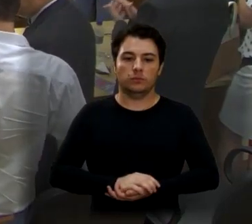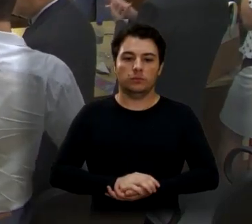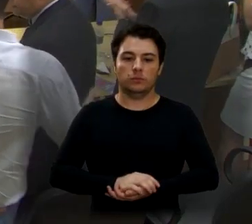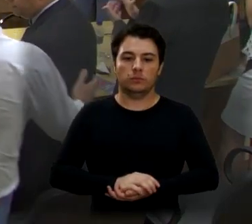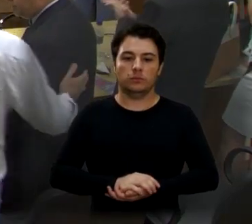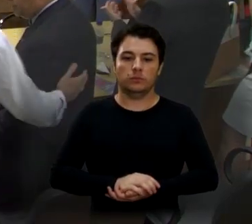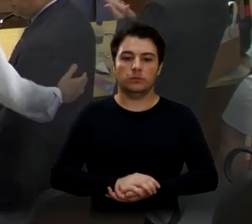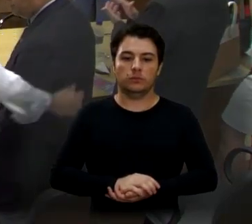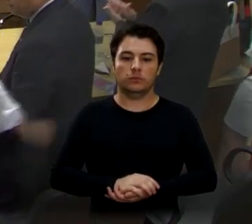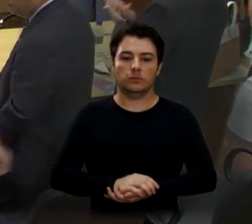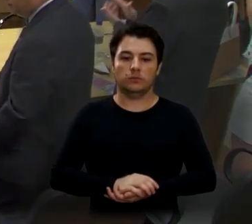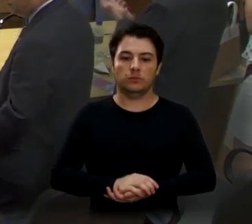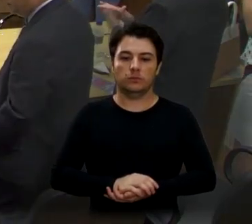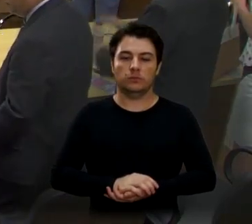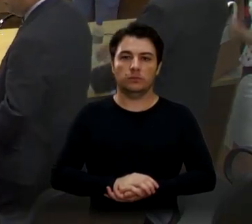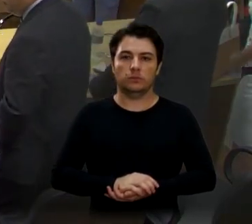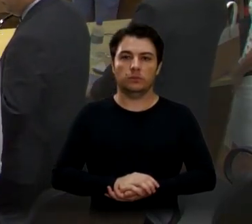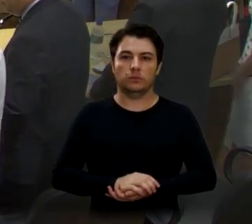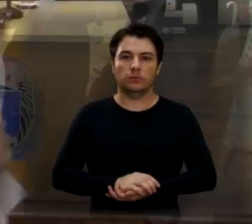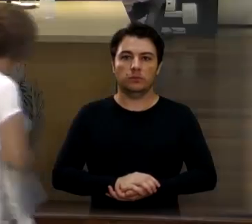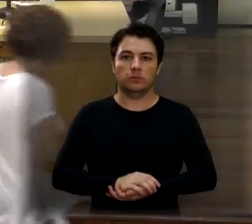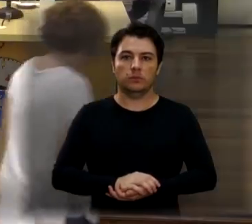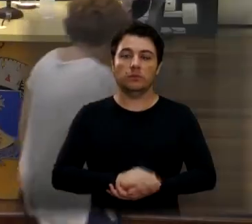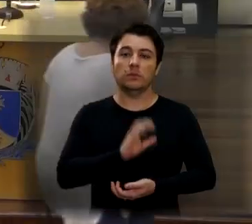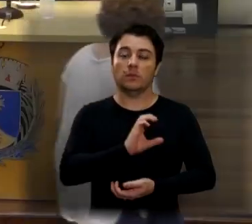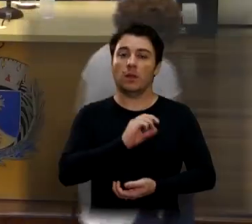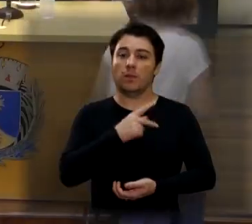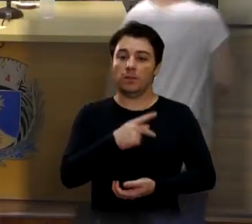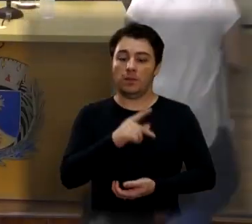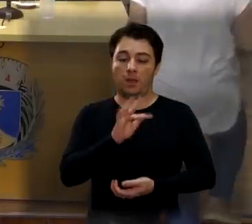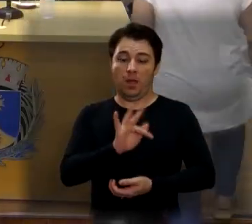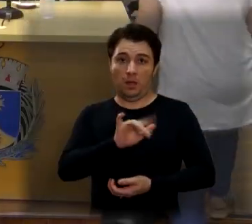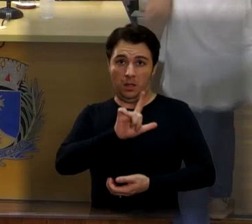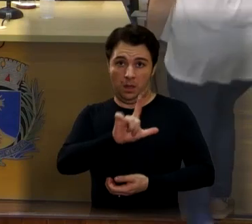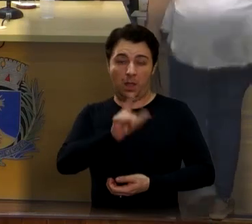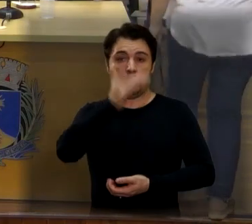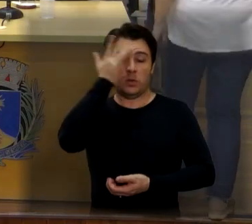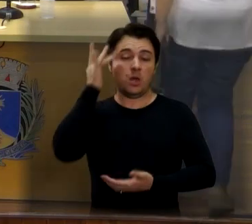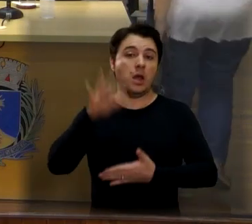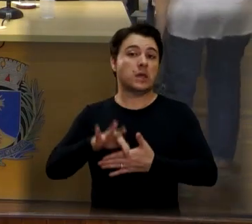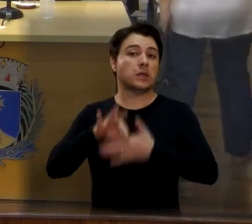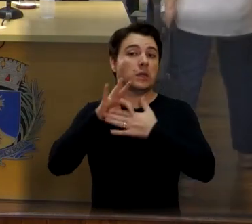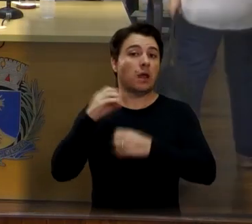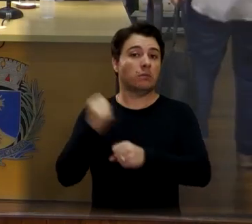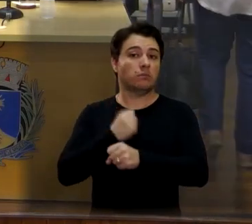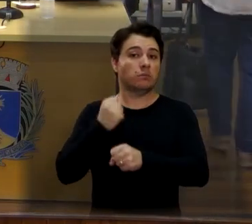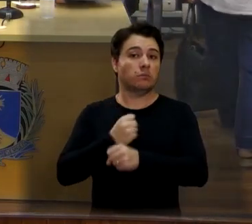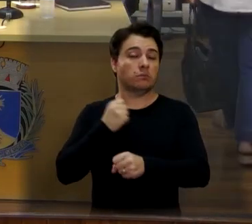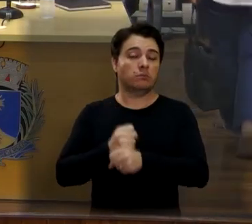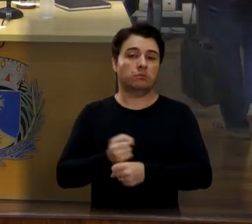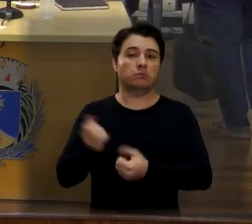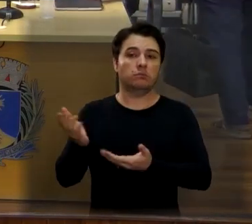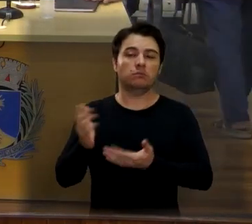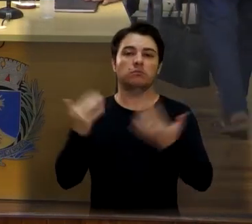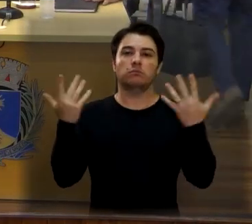e o líder de obras da CPFL Paulo Henrique Alves da Silva